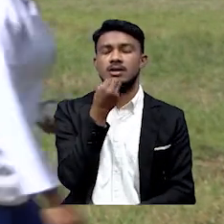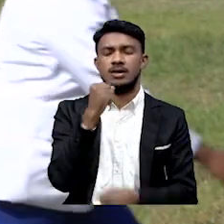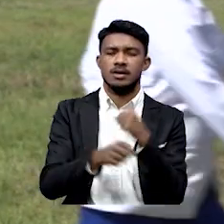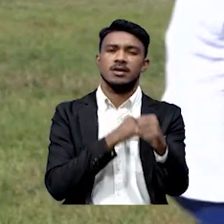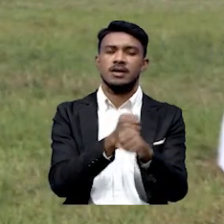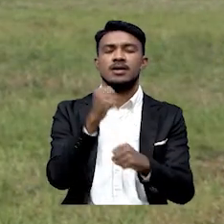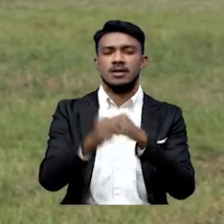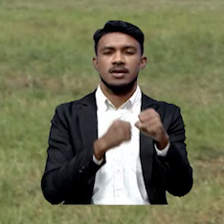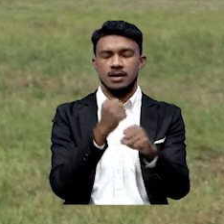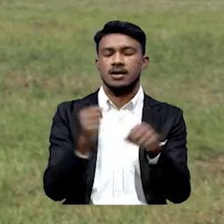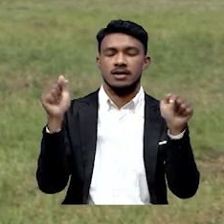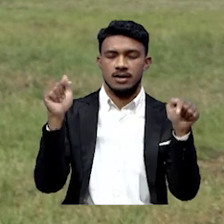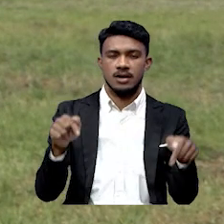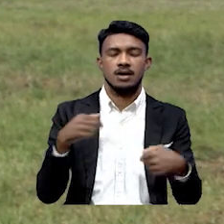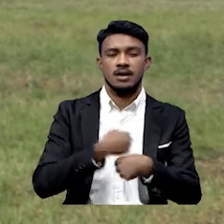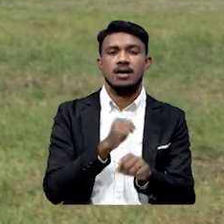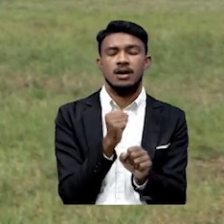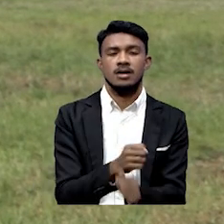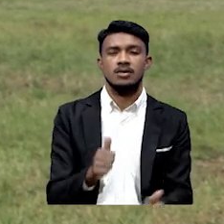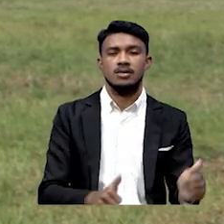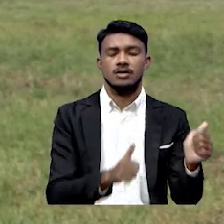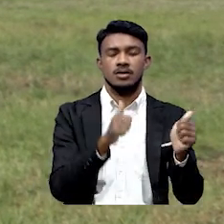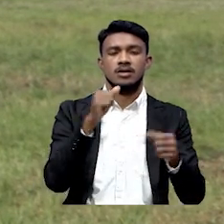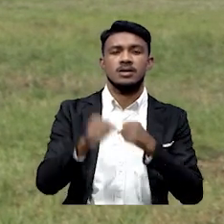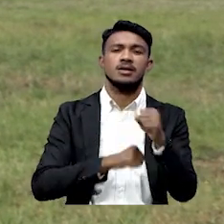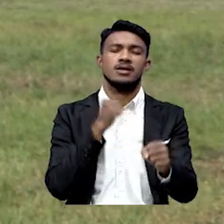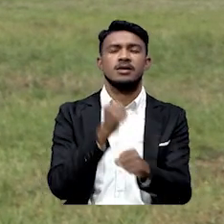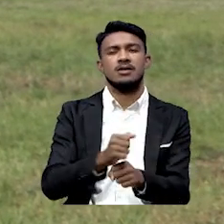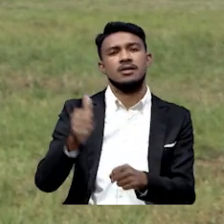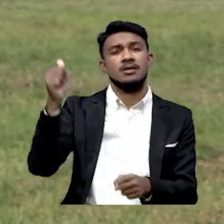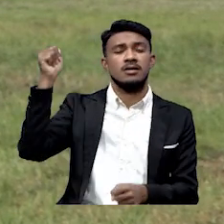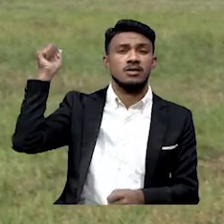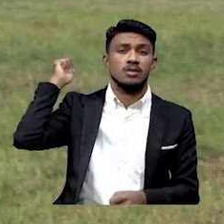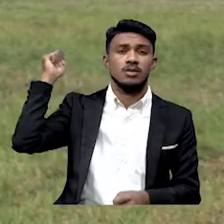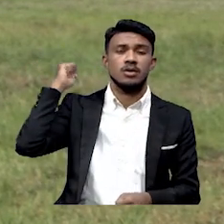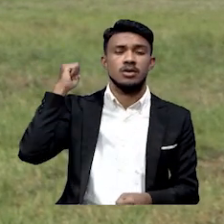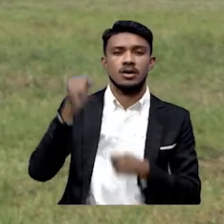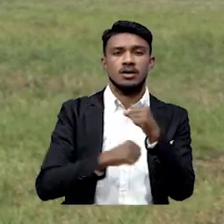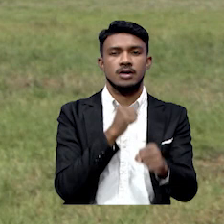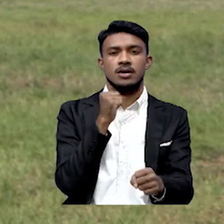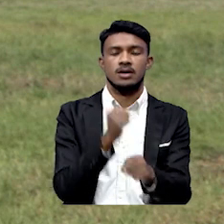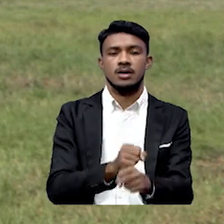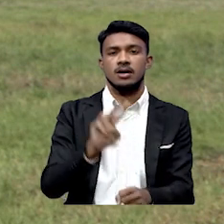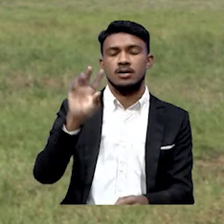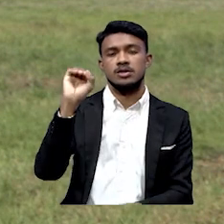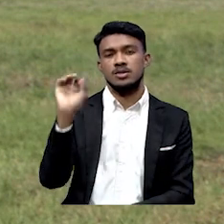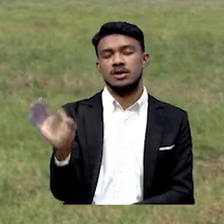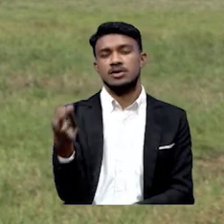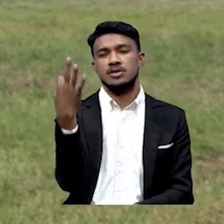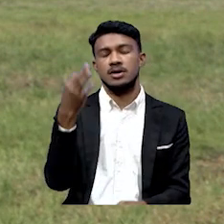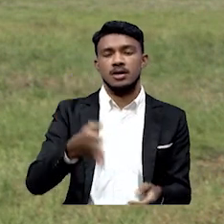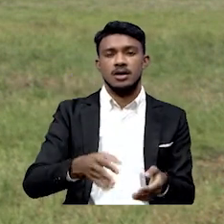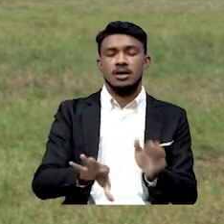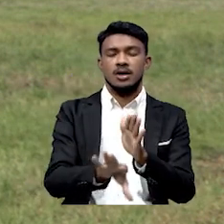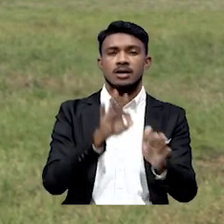relata ba tinan kot ya 2019 hetono na intenção de governo central ma betamba ia